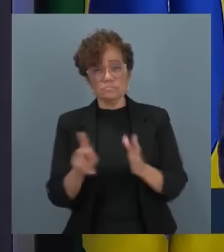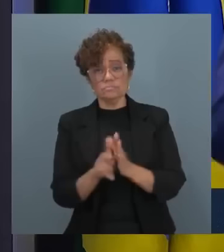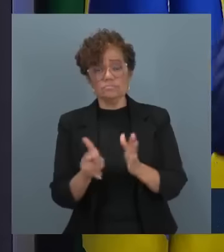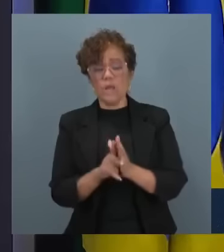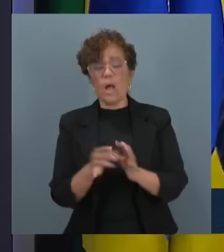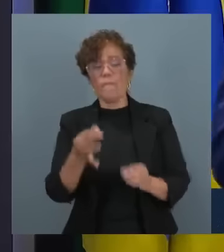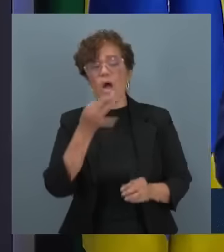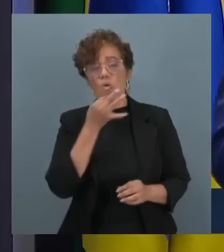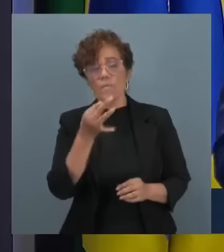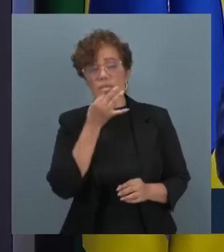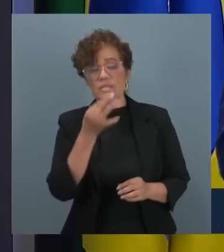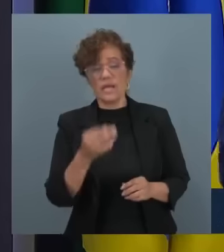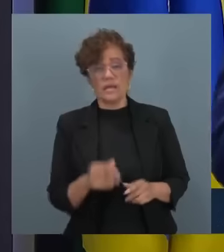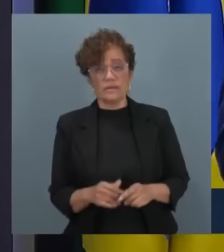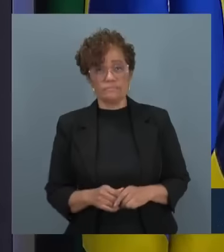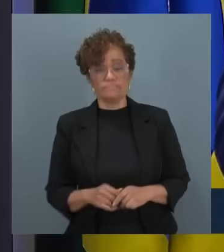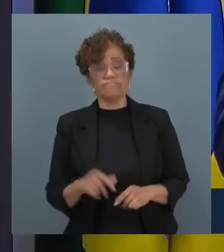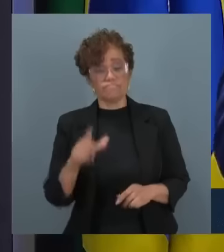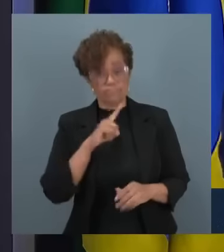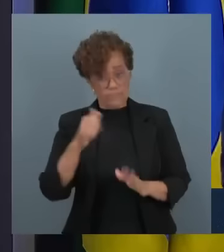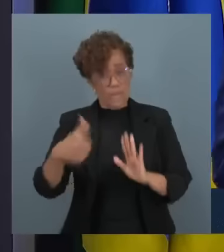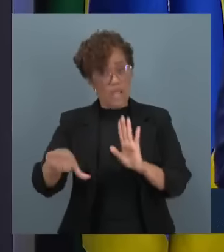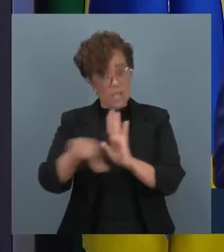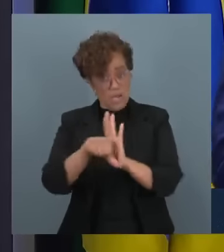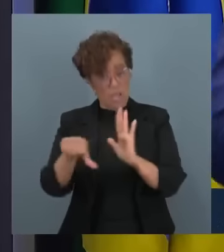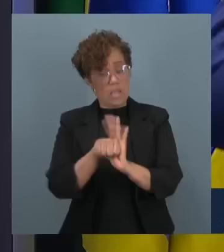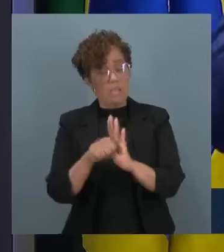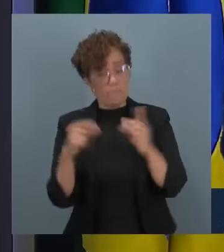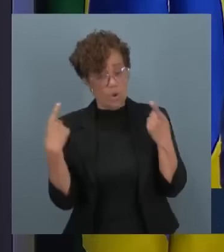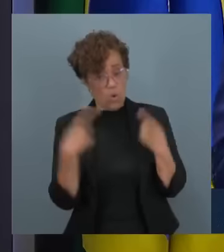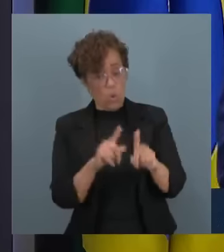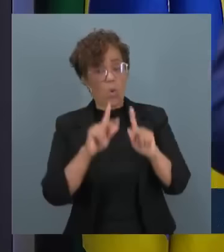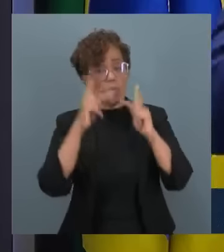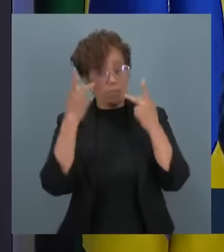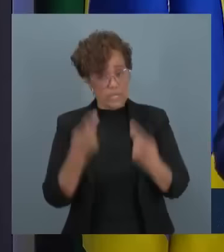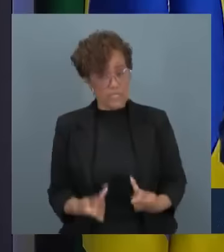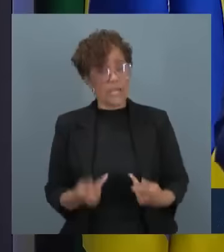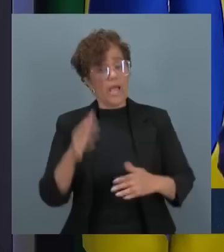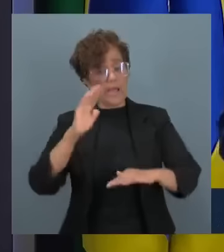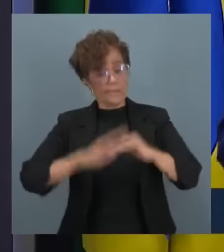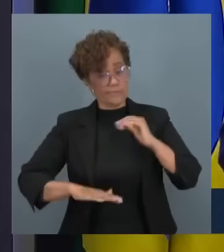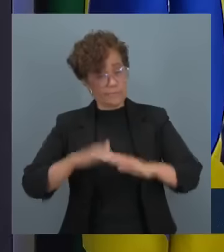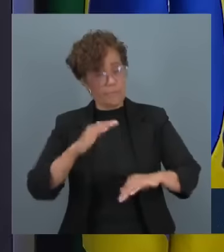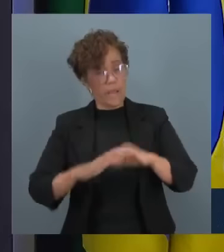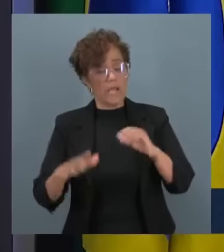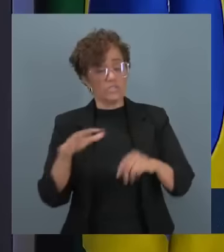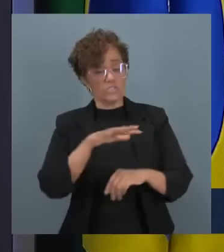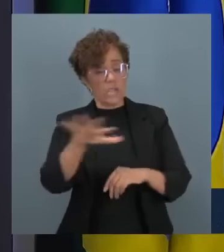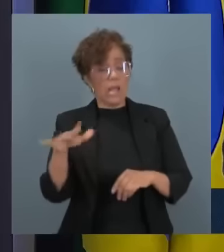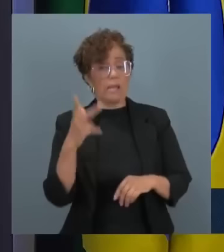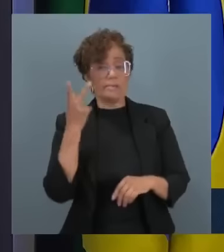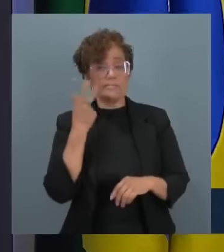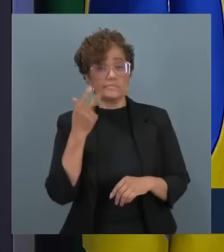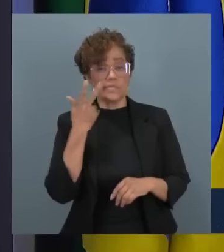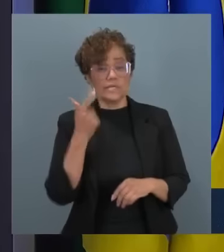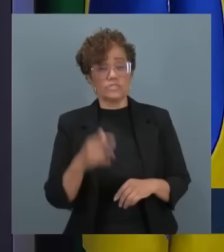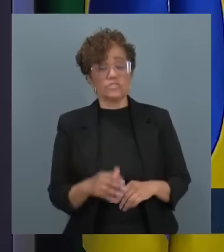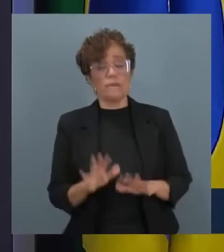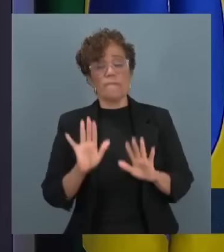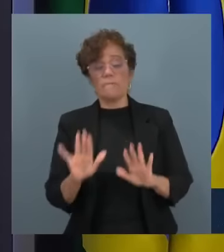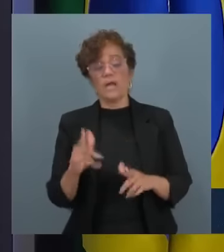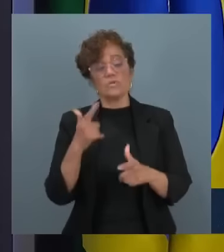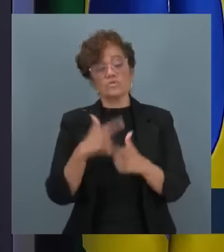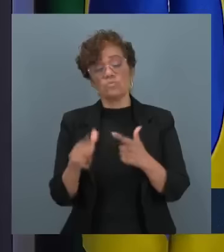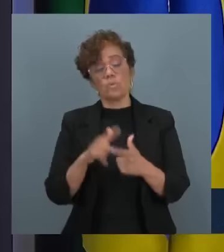argumentar que há, sim, crimes contra a humanidade em prática no território cearense. Mas o problema não